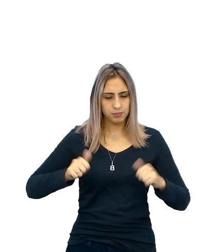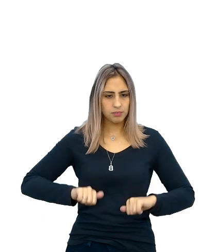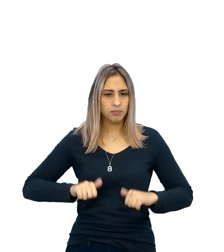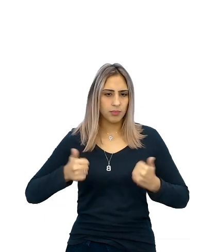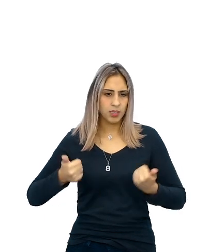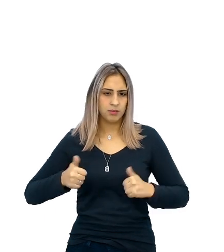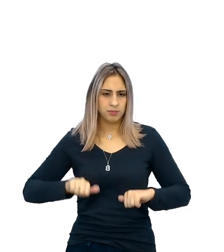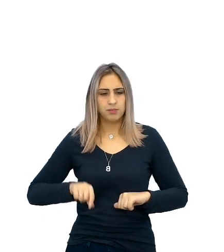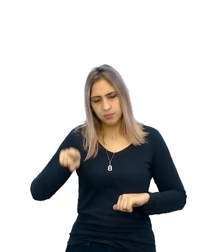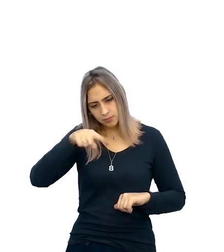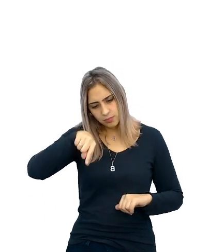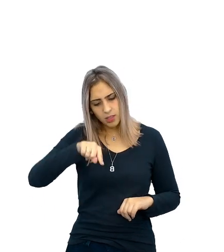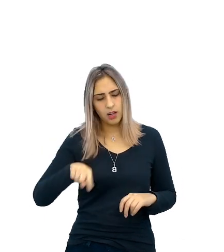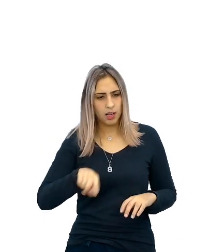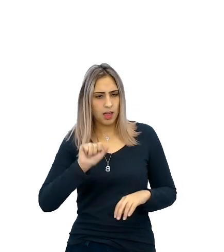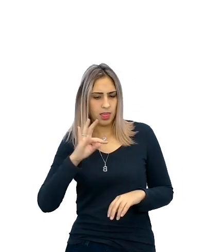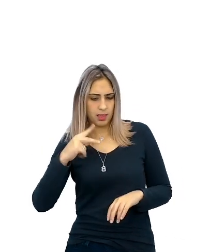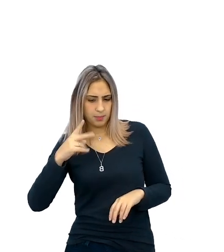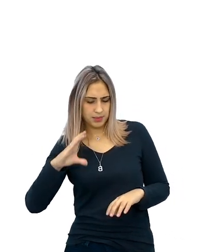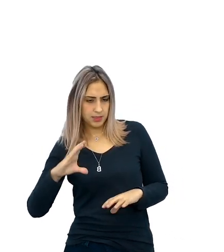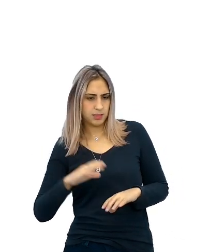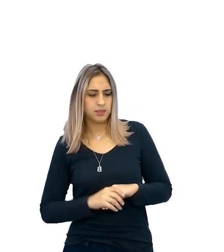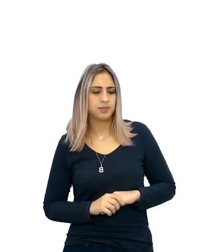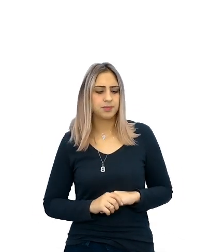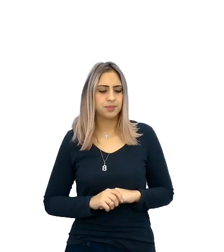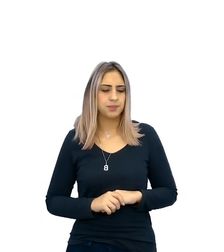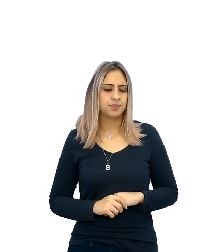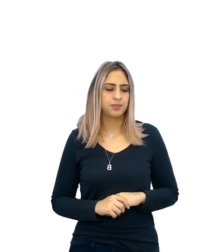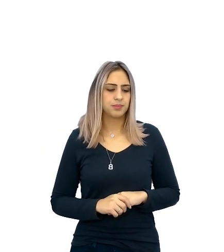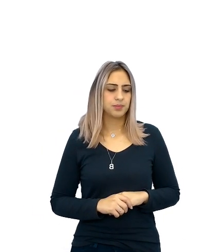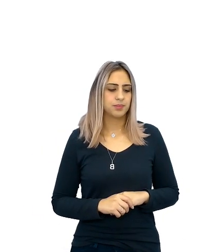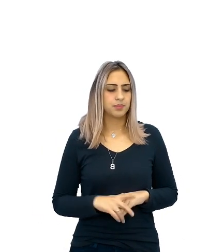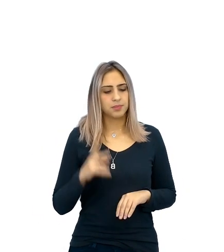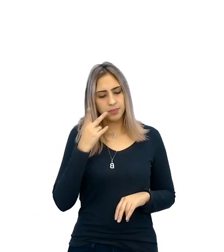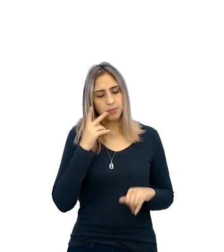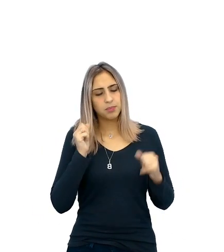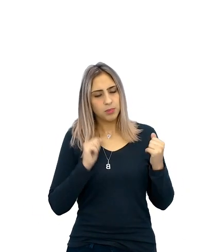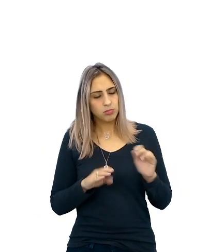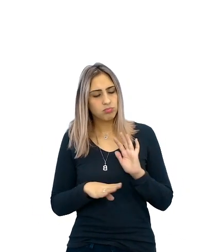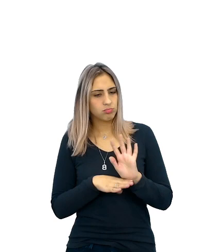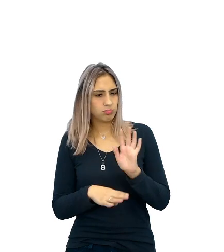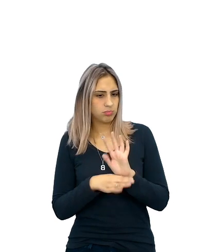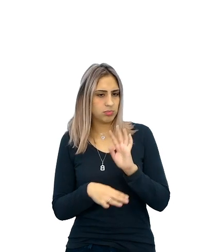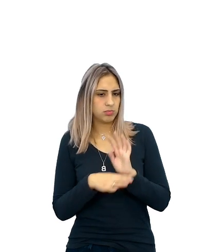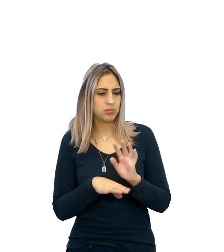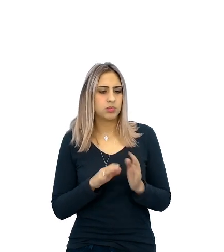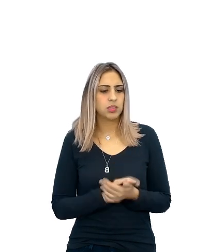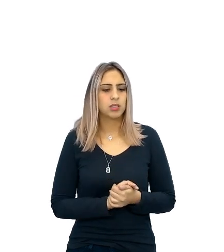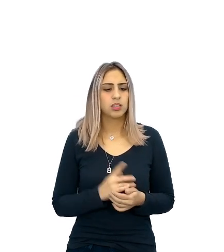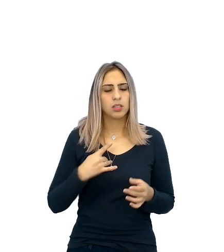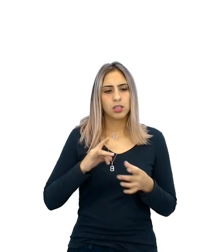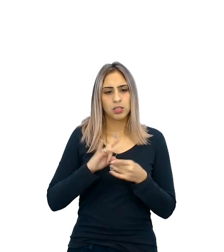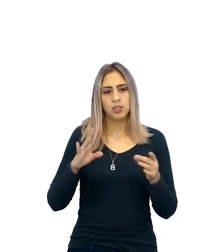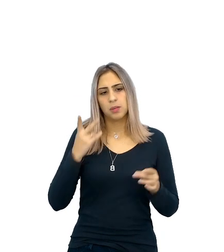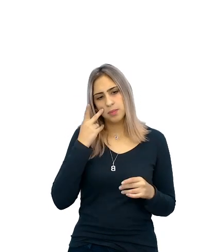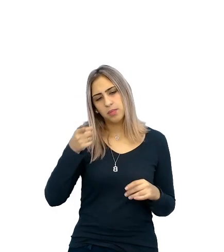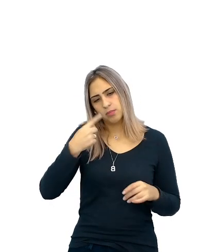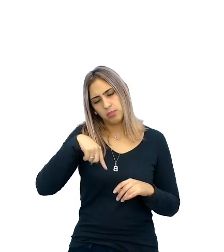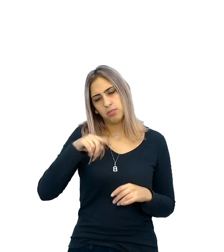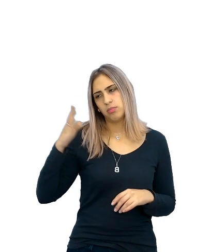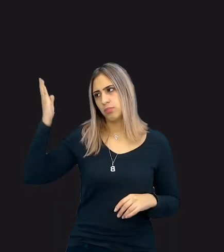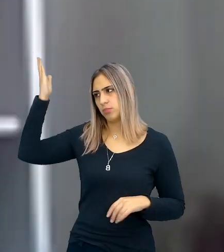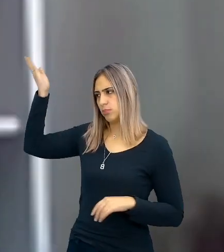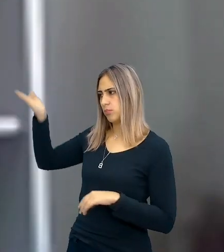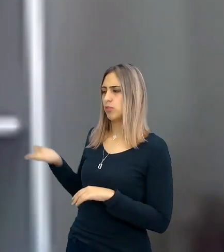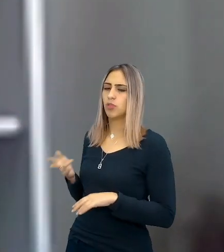né, deste, desta etapa, formação de etapa, para que possam contribuir. Aqui deixamos para ficar